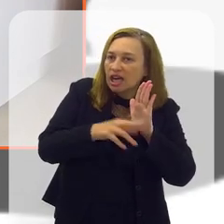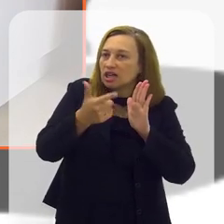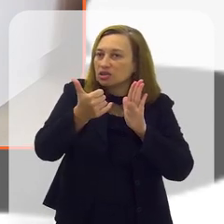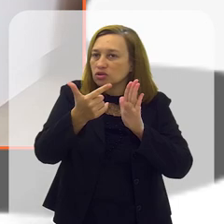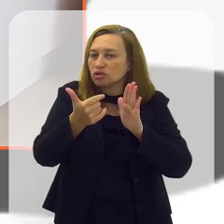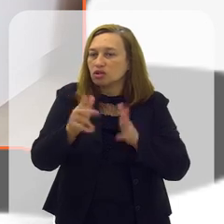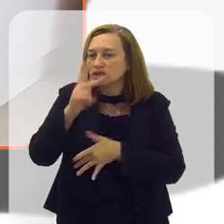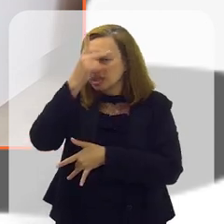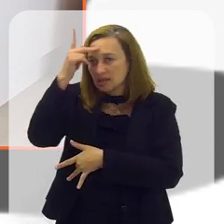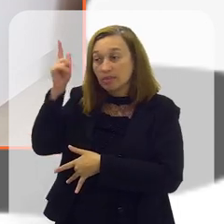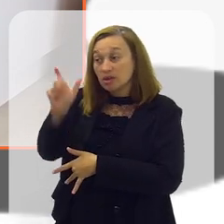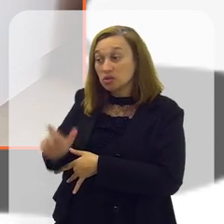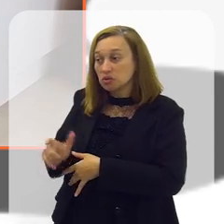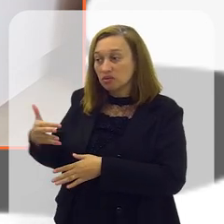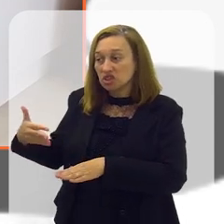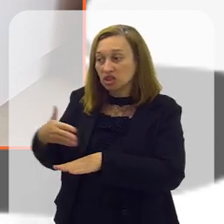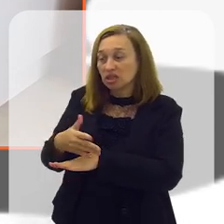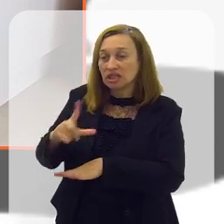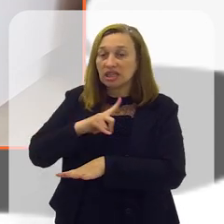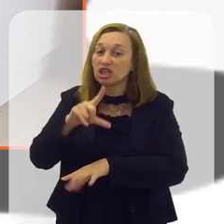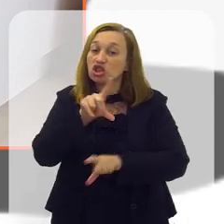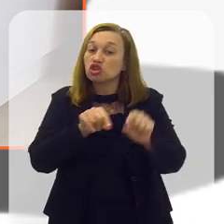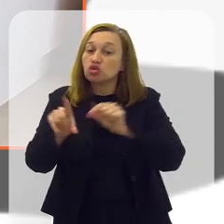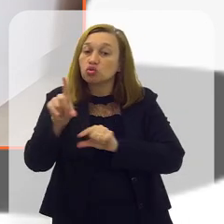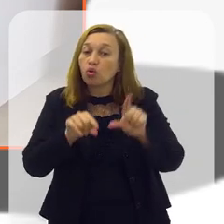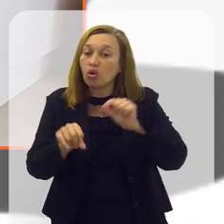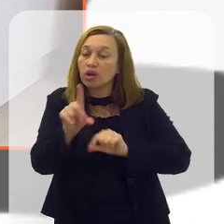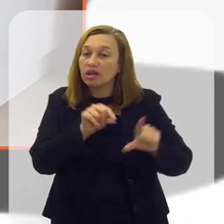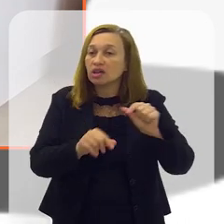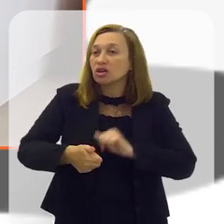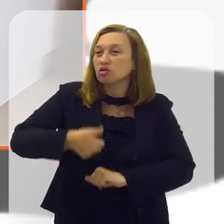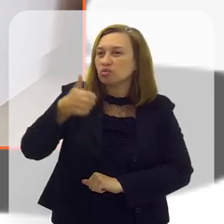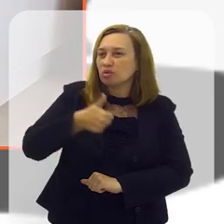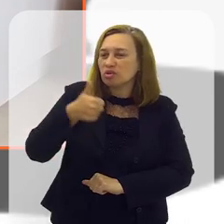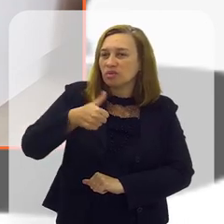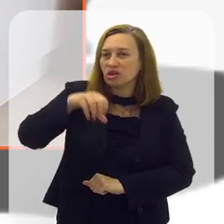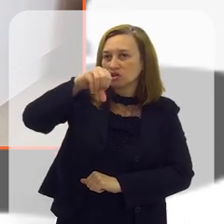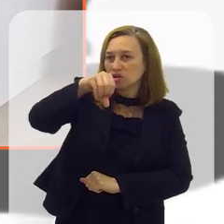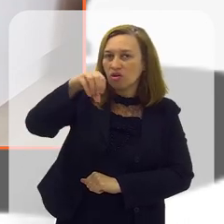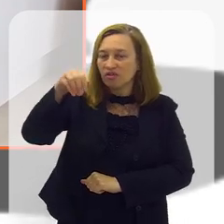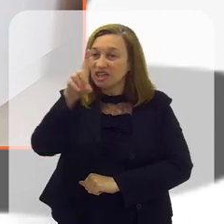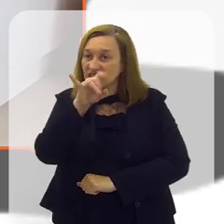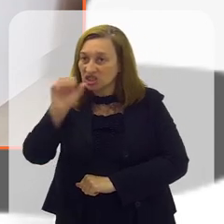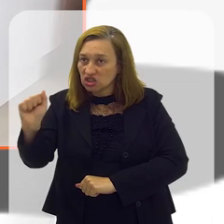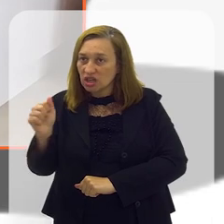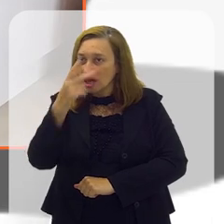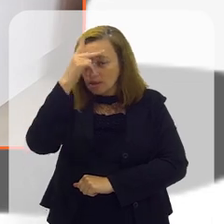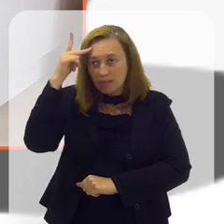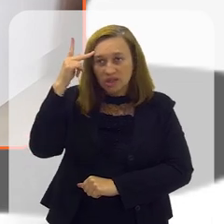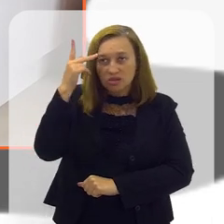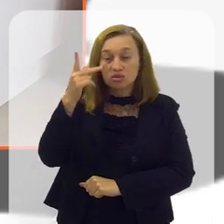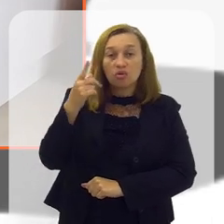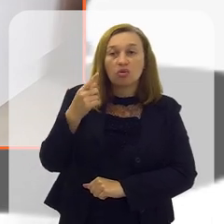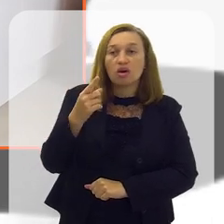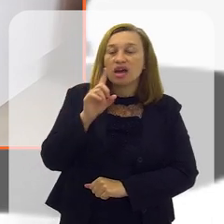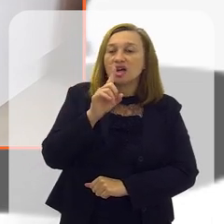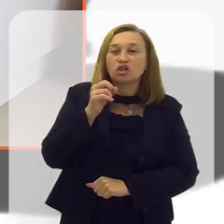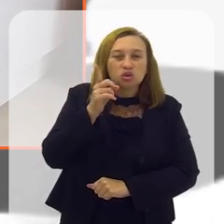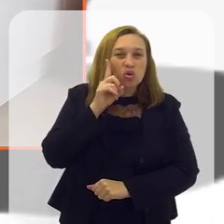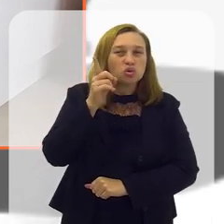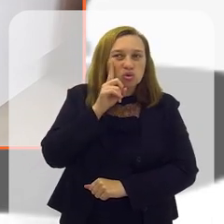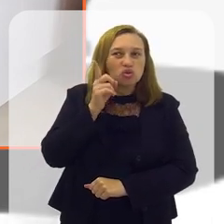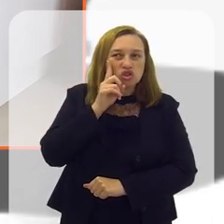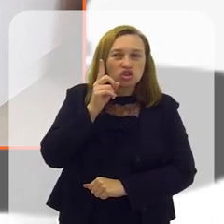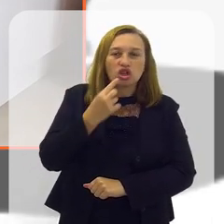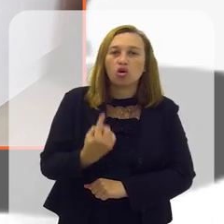ali escolhas, e é sugerido que nos primeiros 90 dias a pessoa assista a